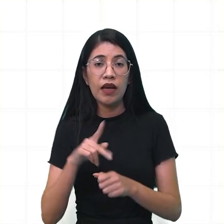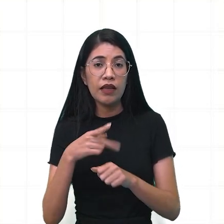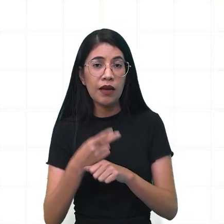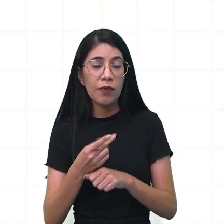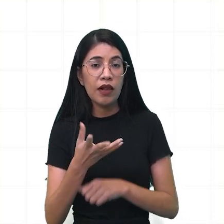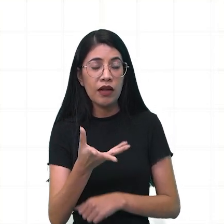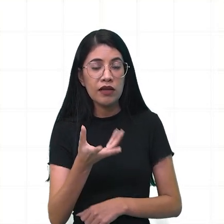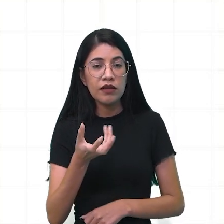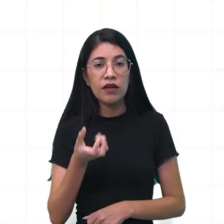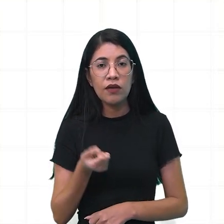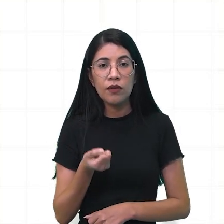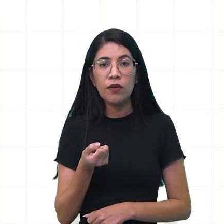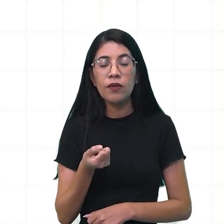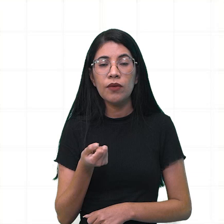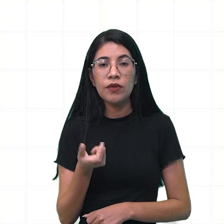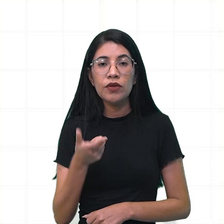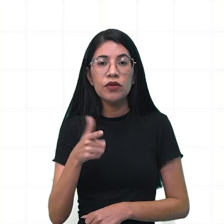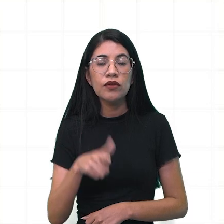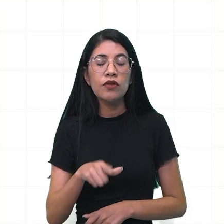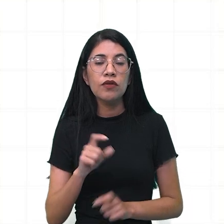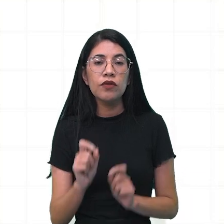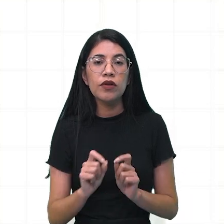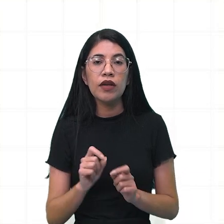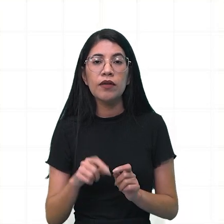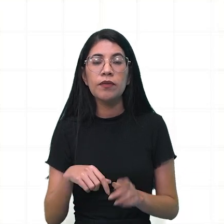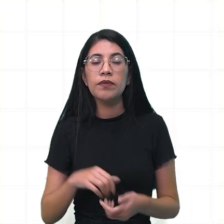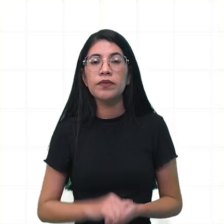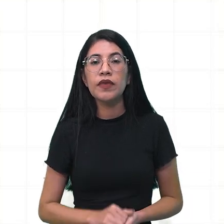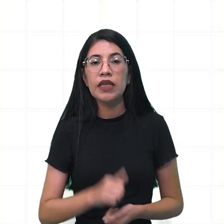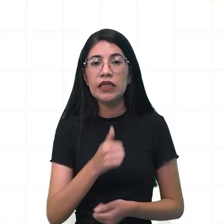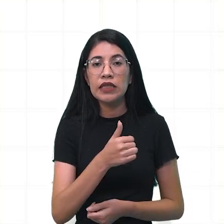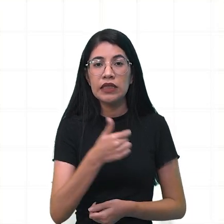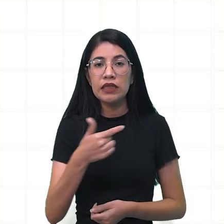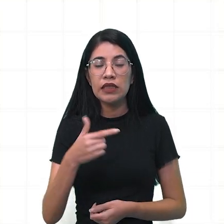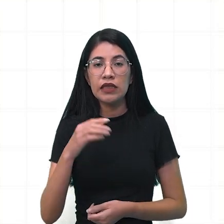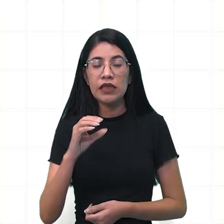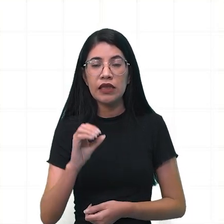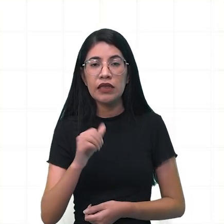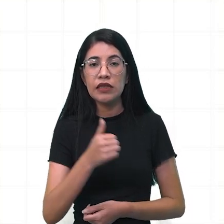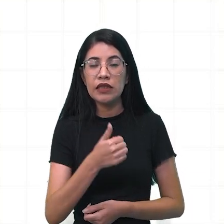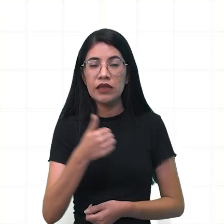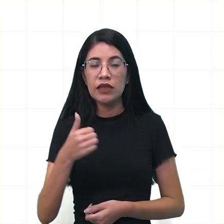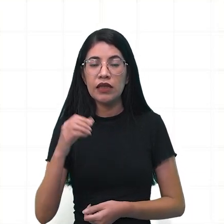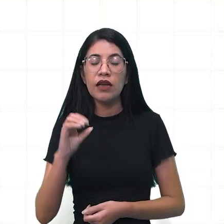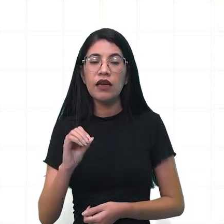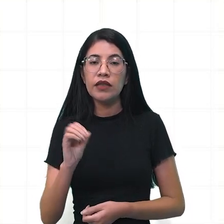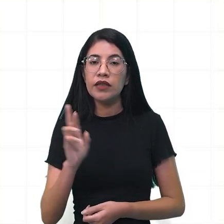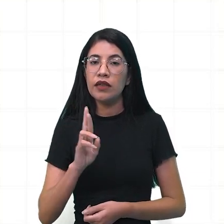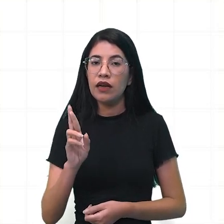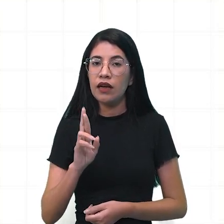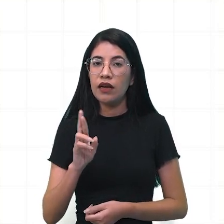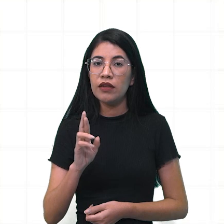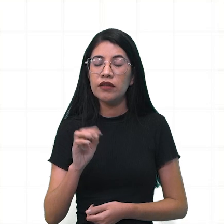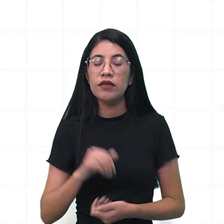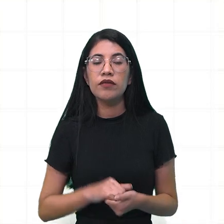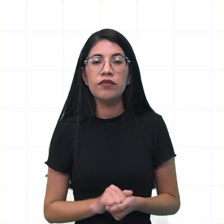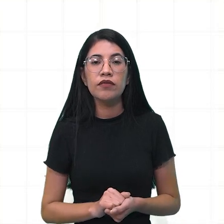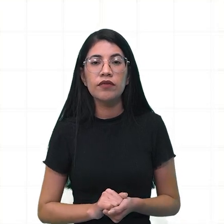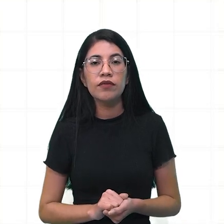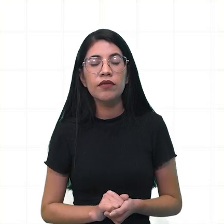um saque ela tirou mais R 110 desse banco